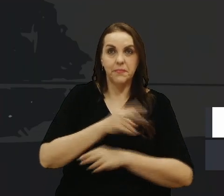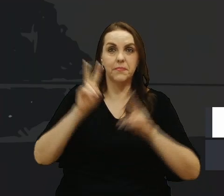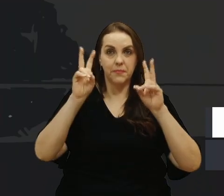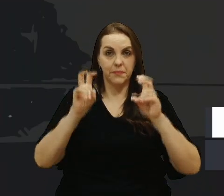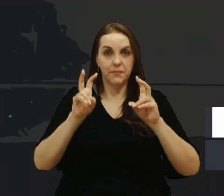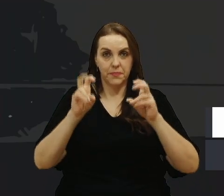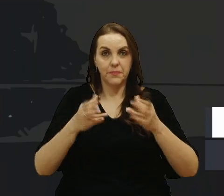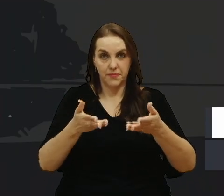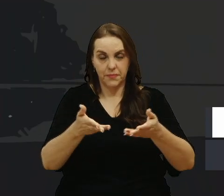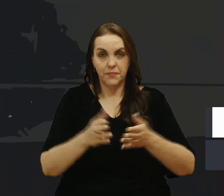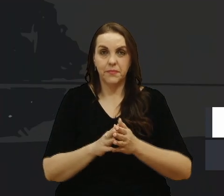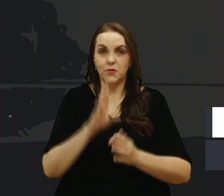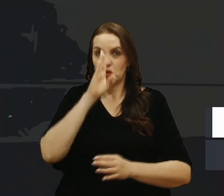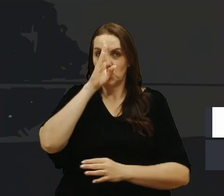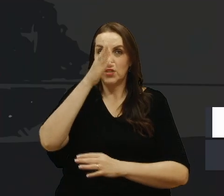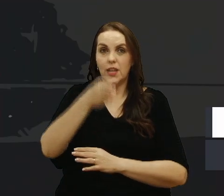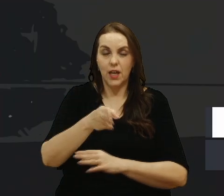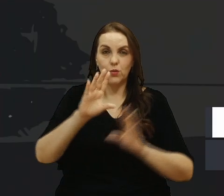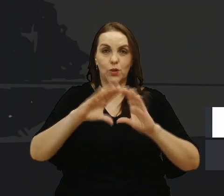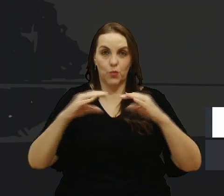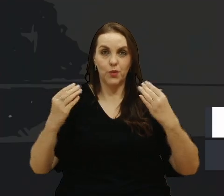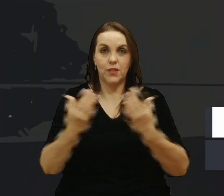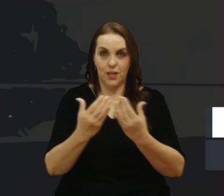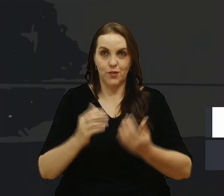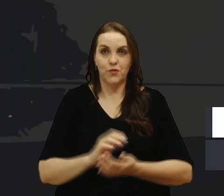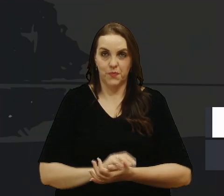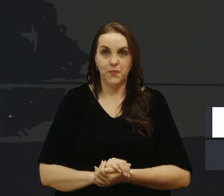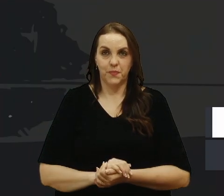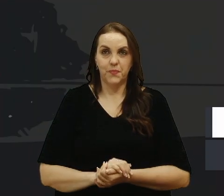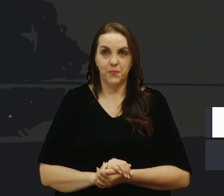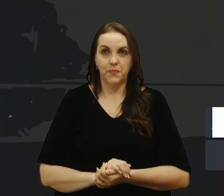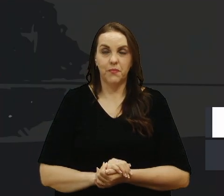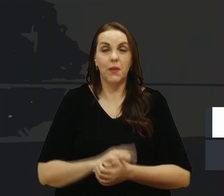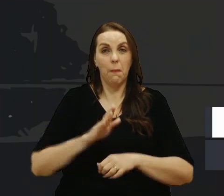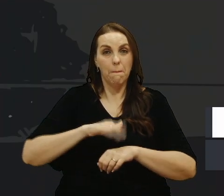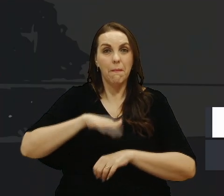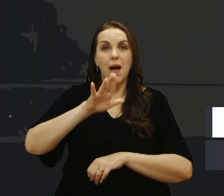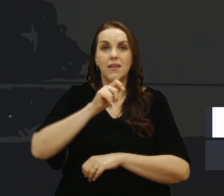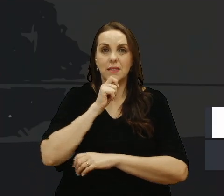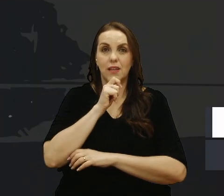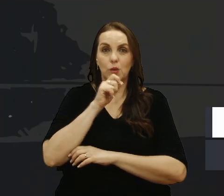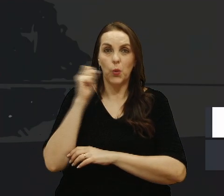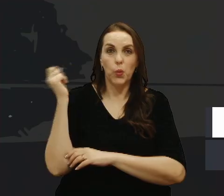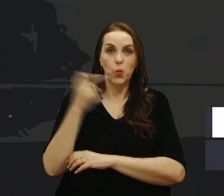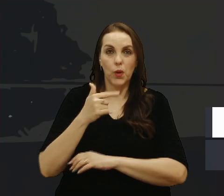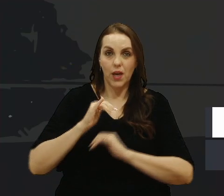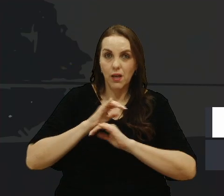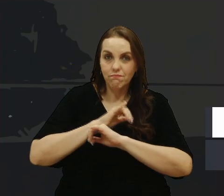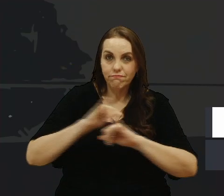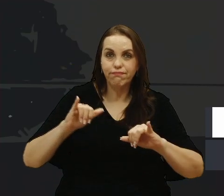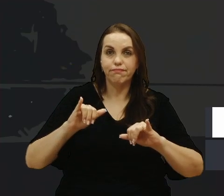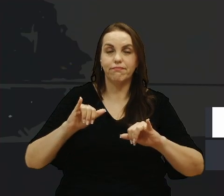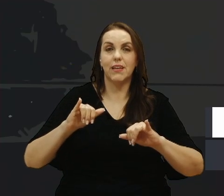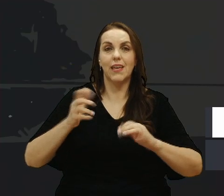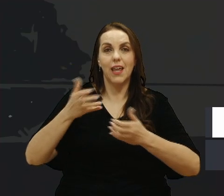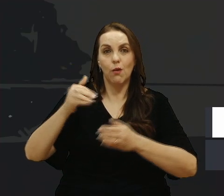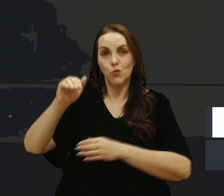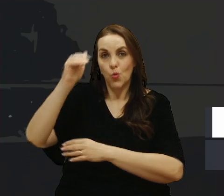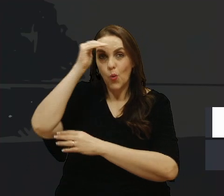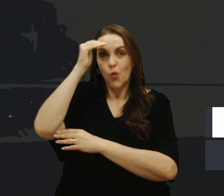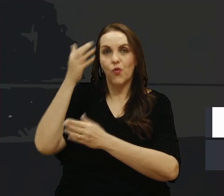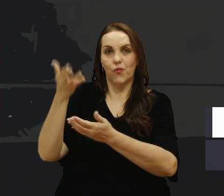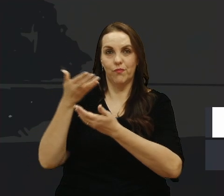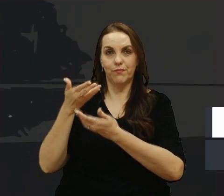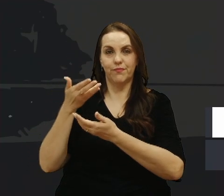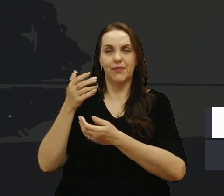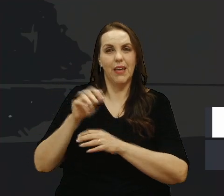destaque direto da comunidade. Mais do que comunicar, nós queremos ouvir e, acima de tudo, queremos mostrar que